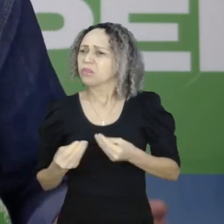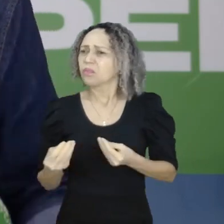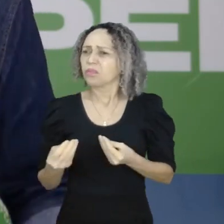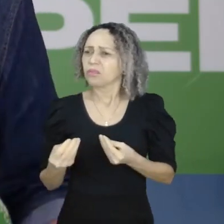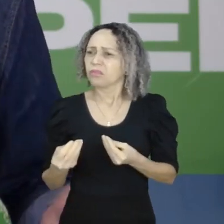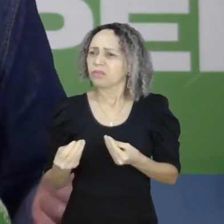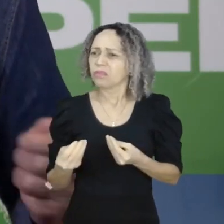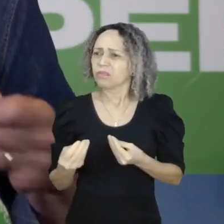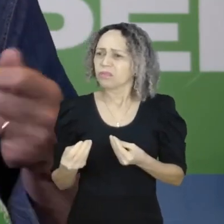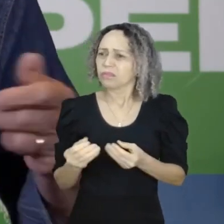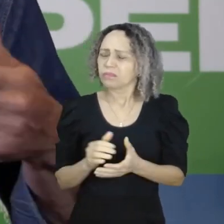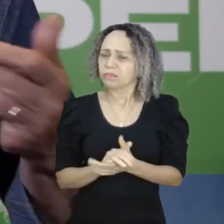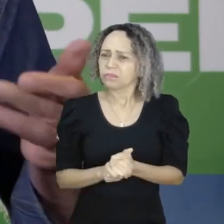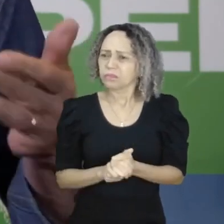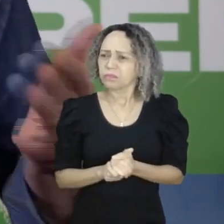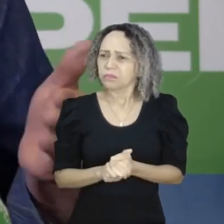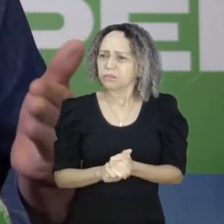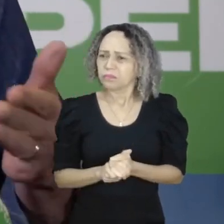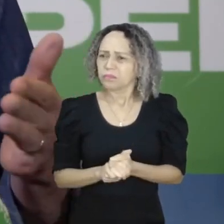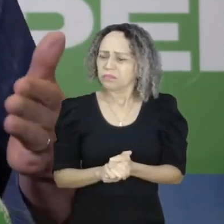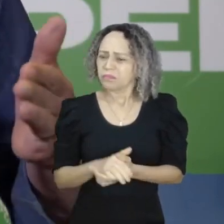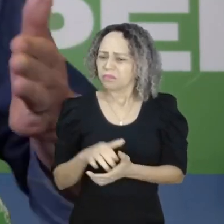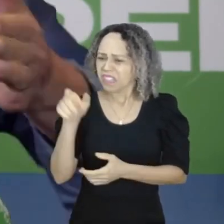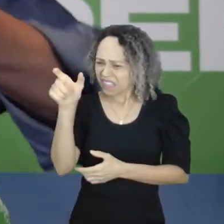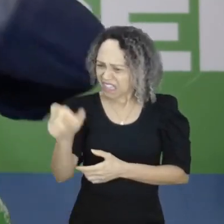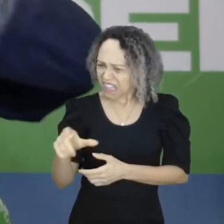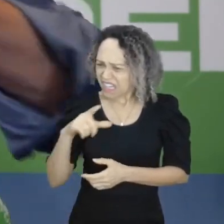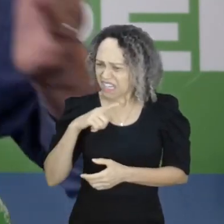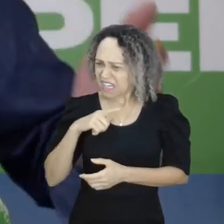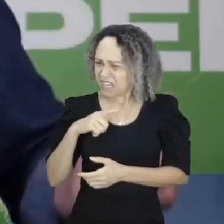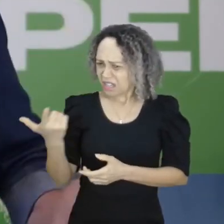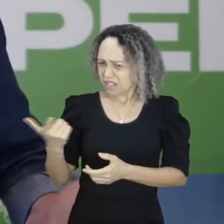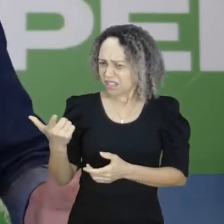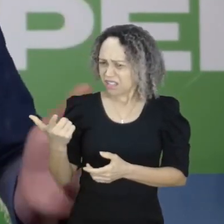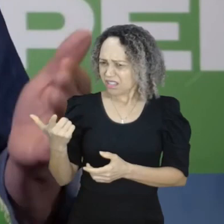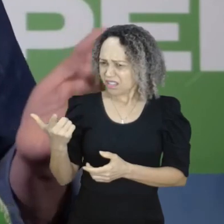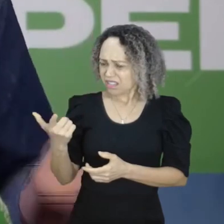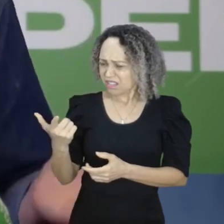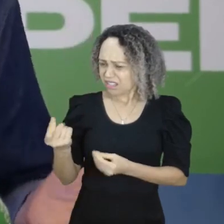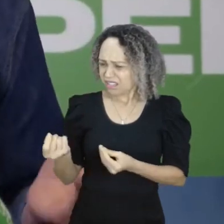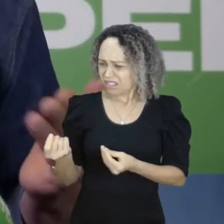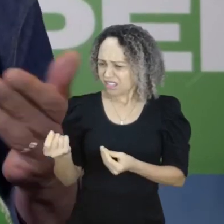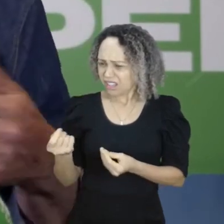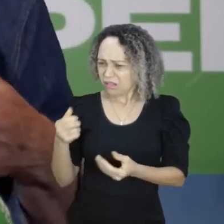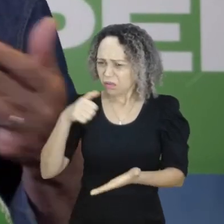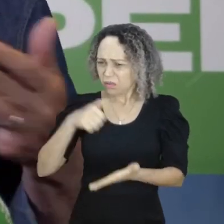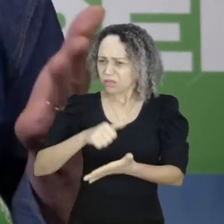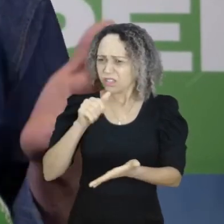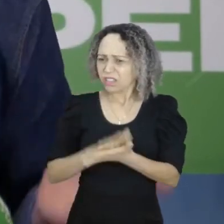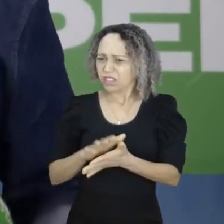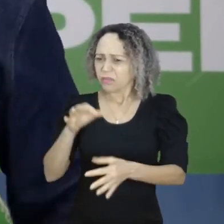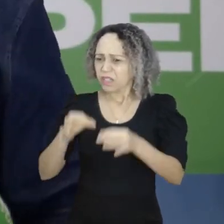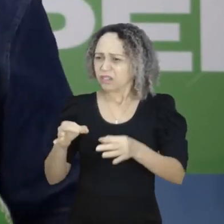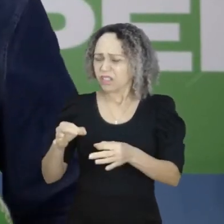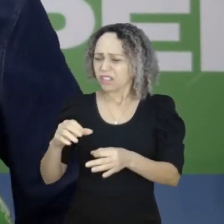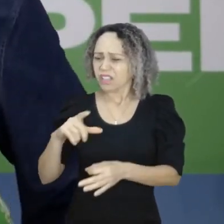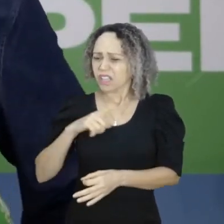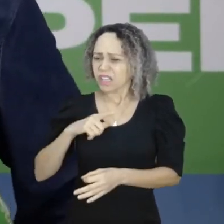poderiam funcionar. Ou seja, ele tinha arma, na verdade, possivelmente comprando aos